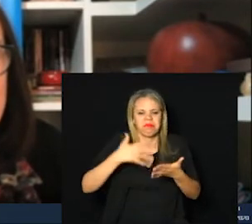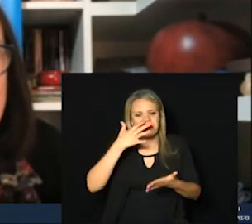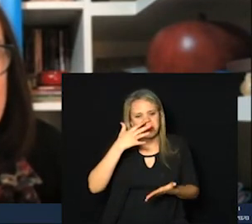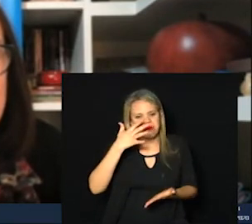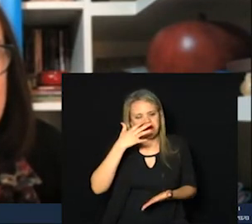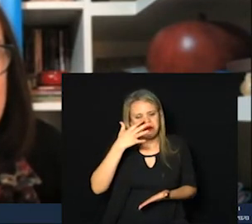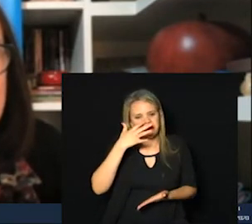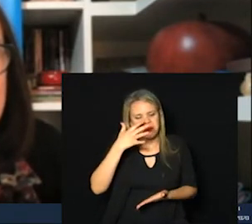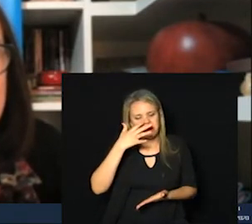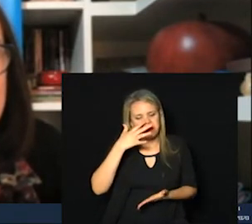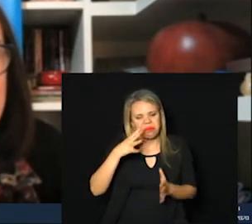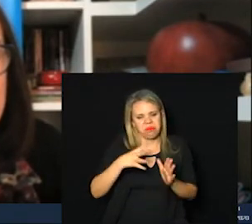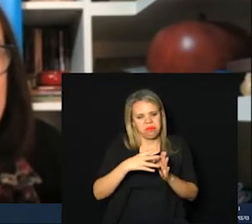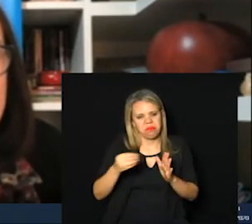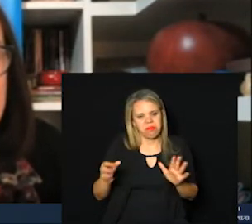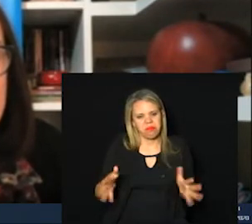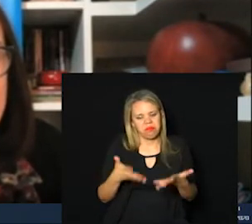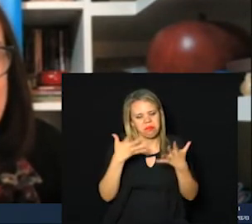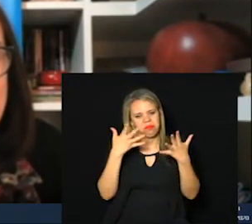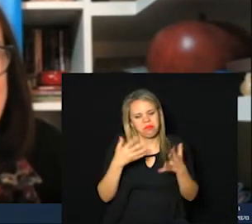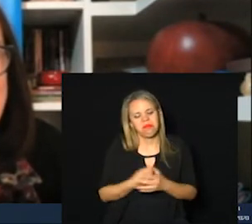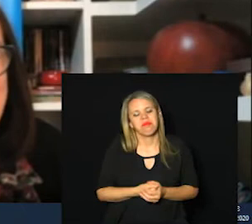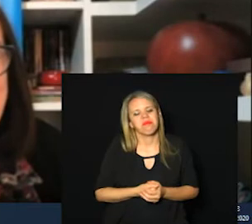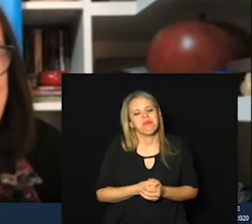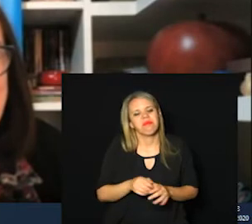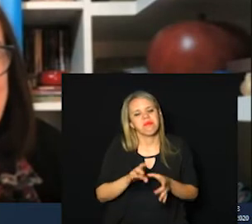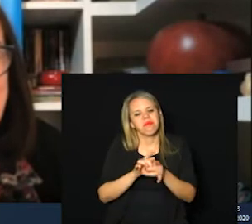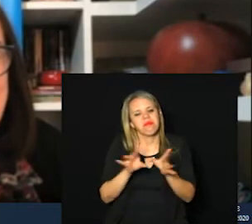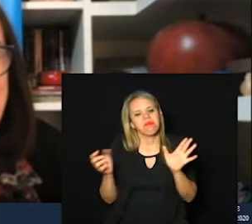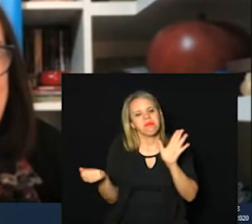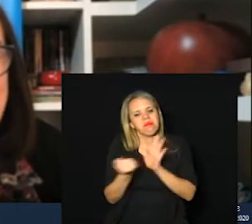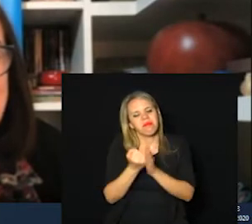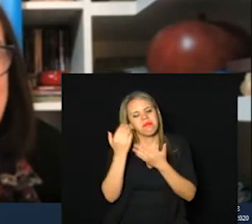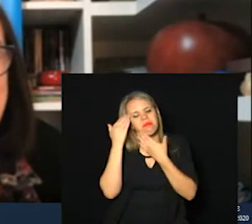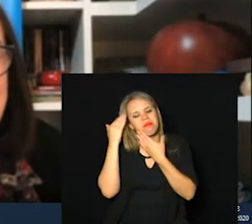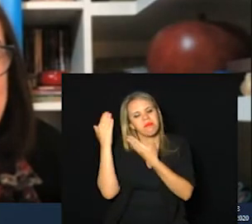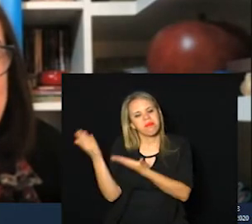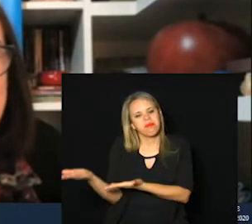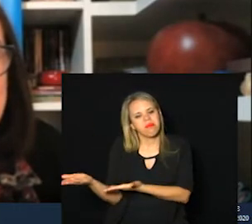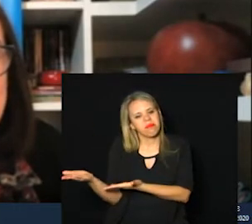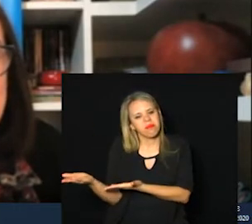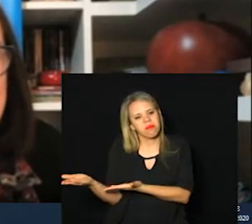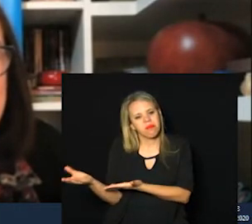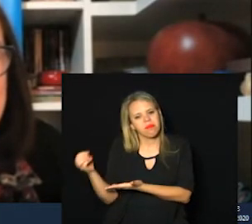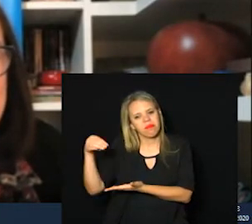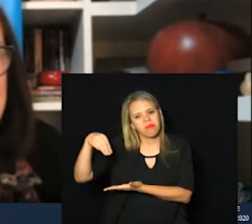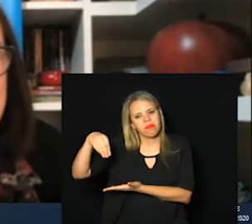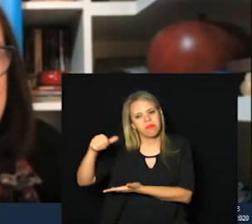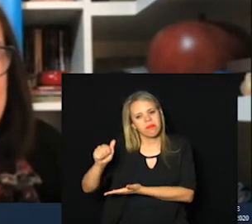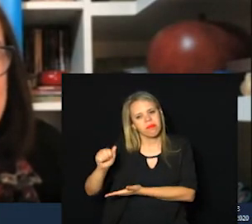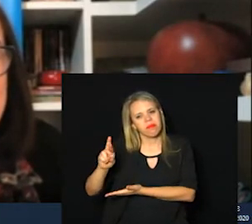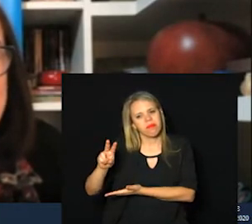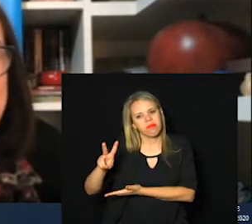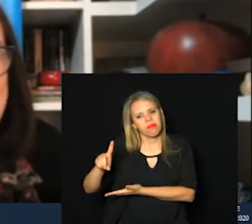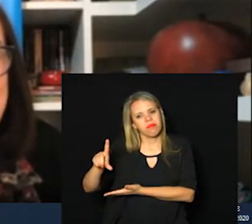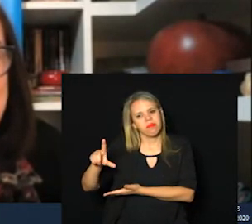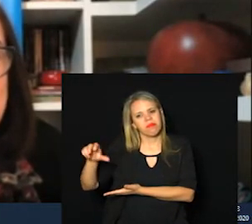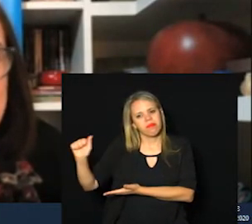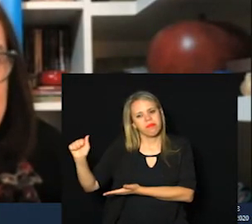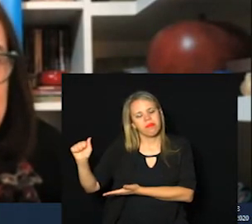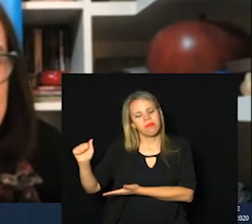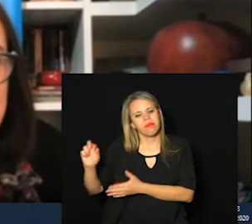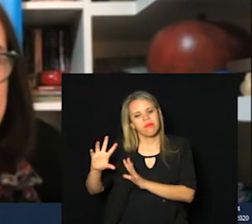e é inspiradora. E eu deixo aqui o meu registro de agradecimento a você, Marlova, por tudo que você representa